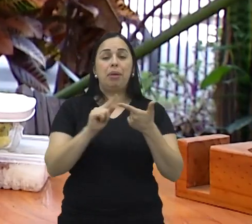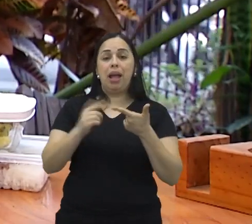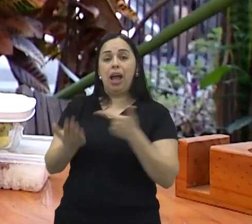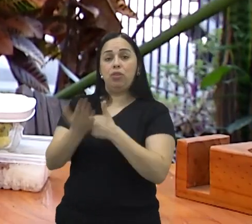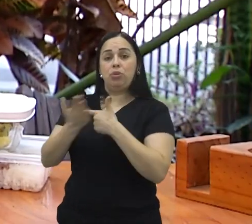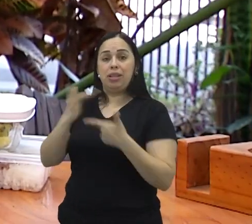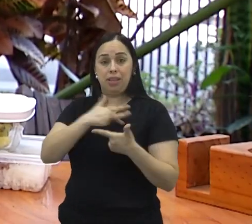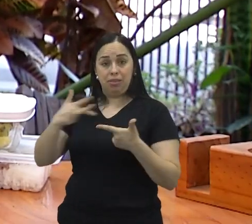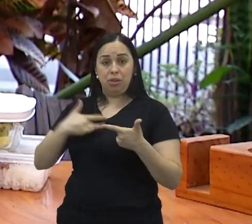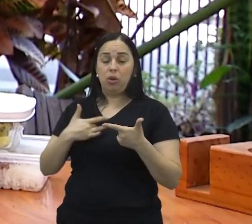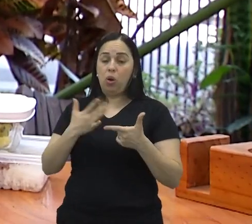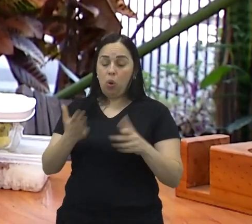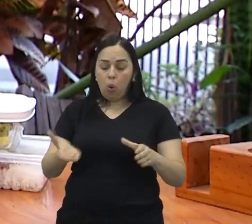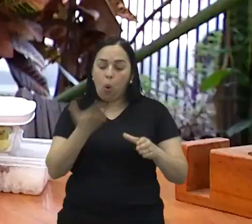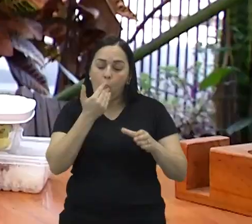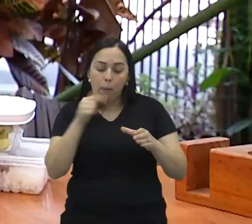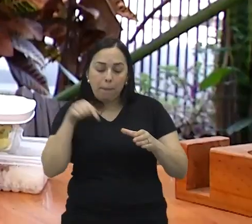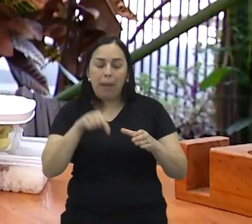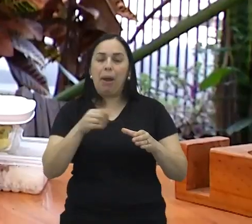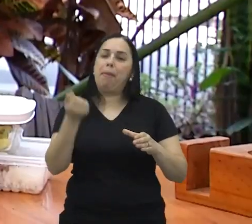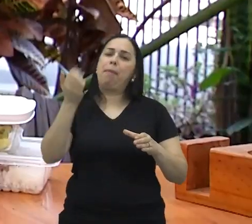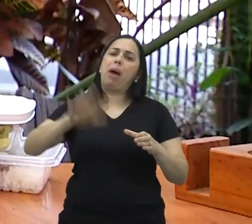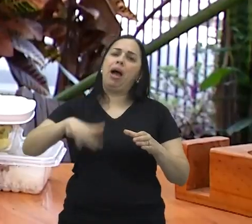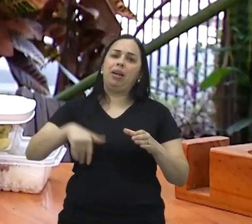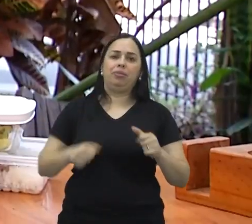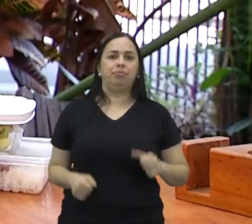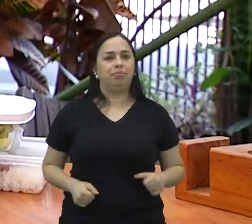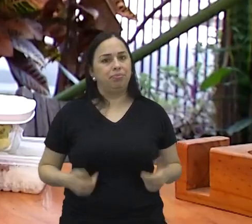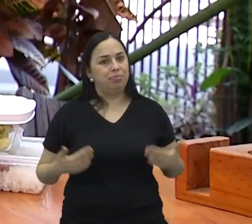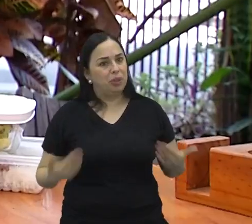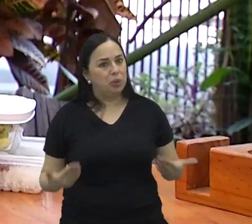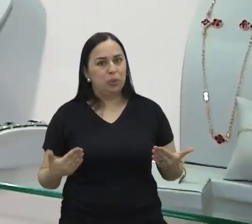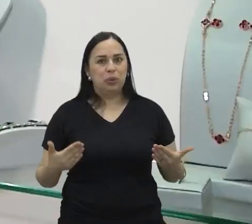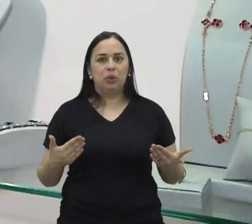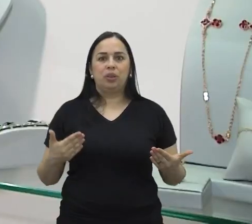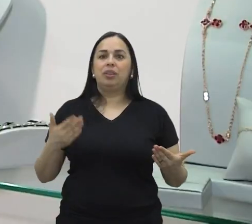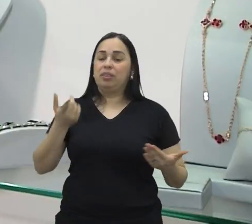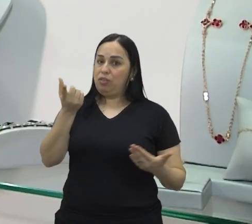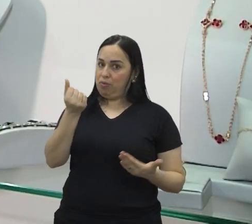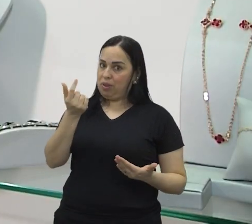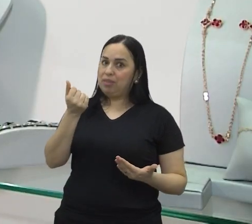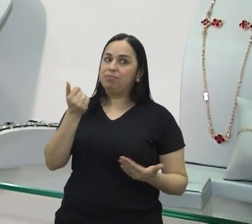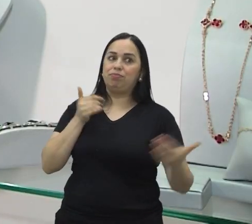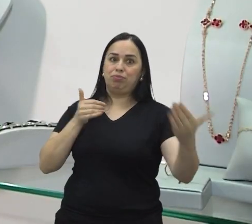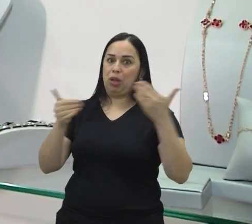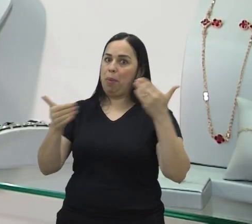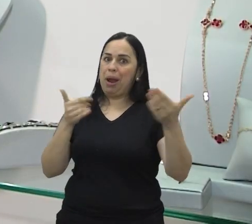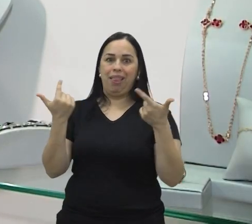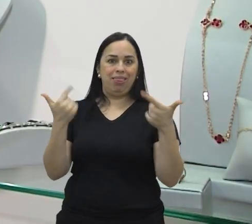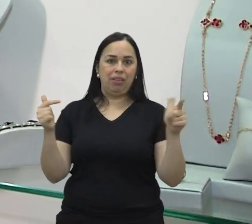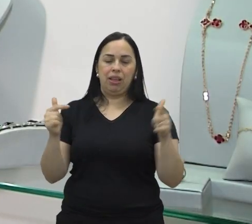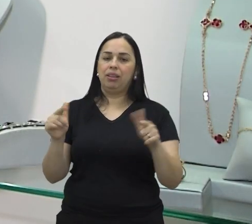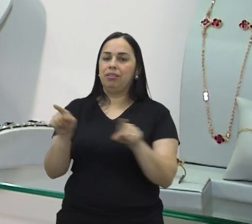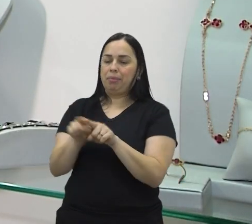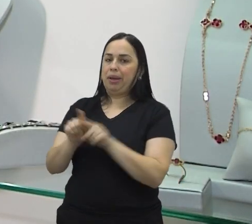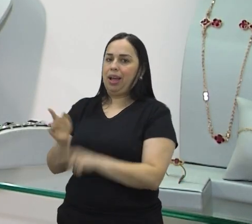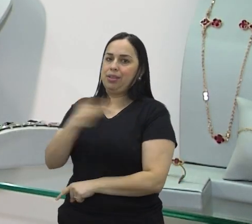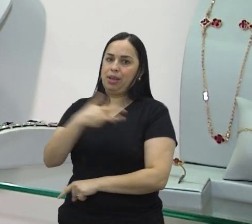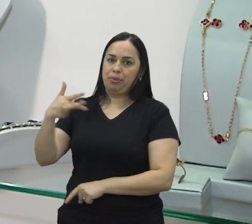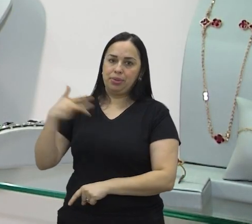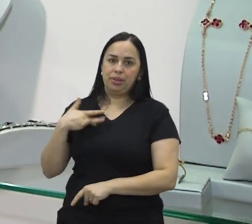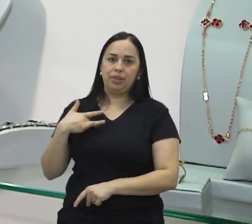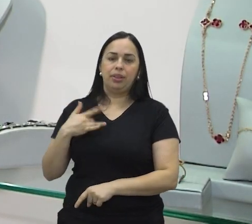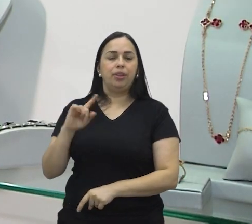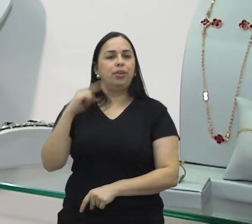saúde, comer a marmita. Saiu bem mais barato, bem mais em conta. Sem comparação, financeiramente e também em